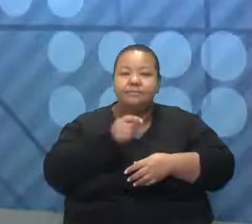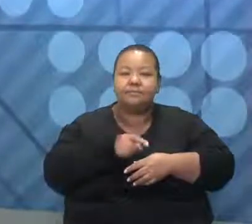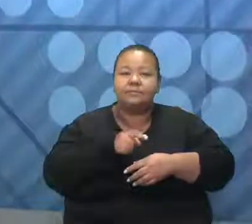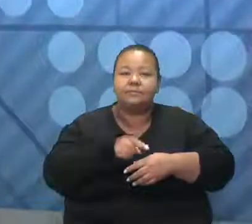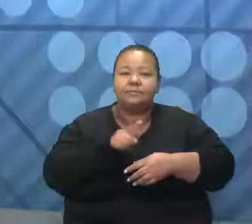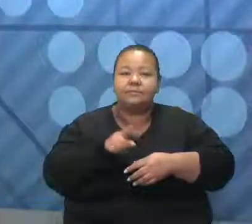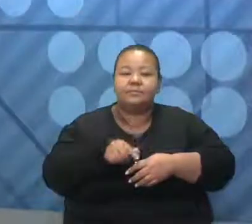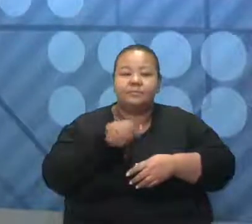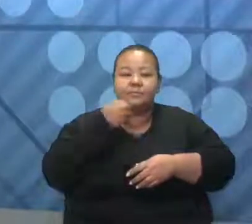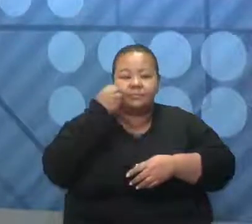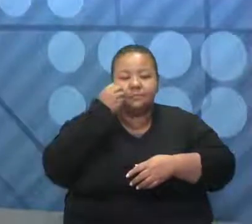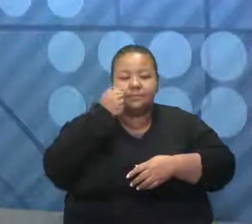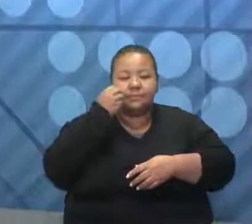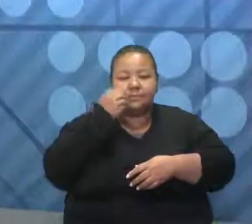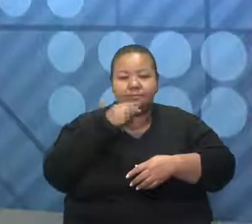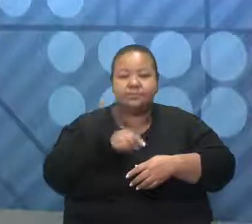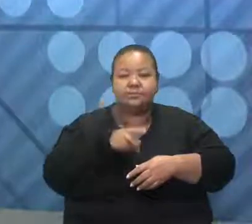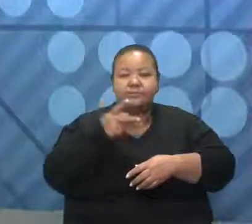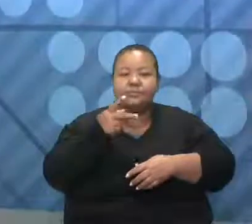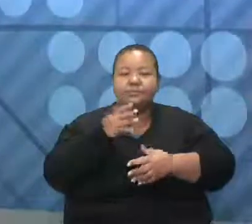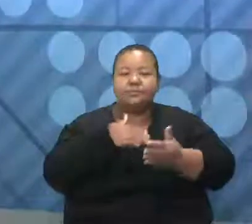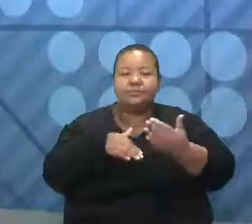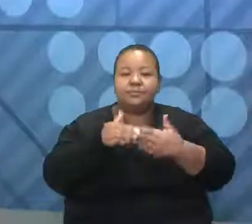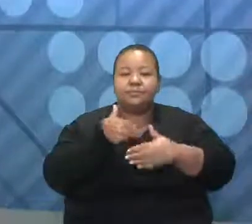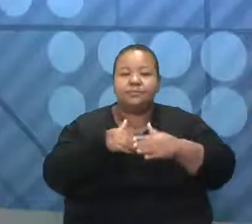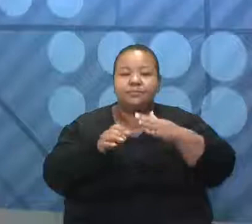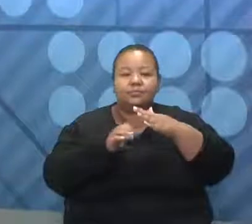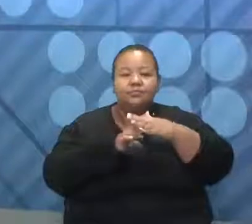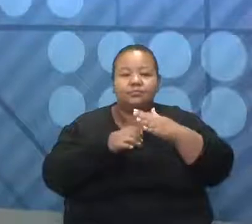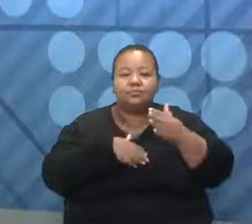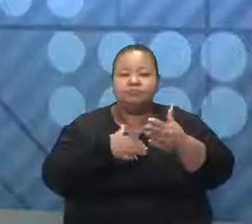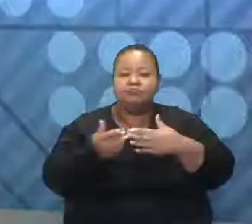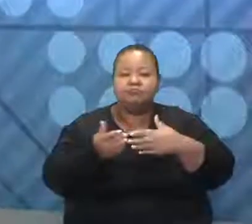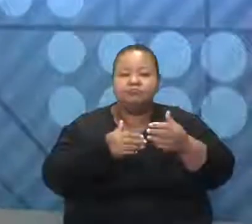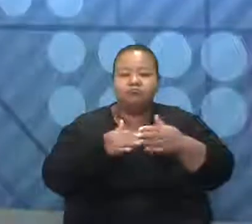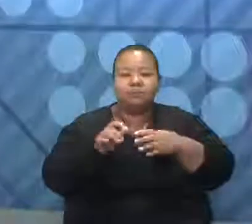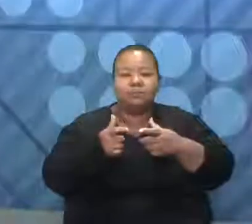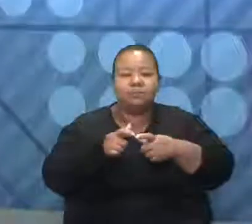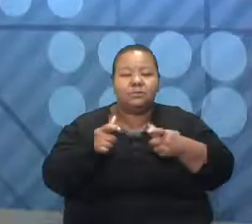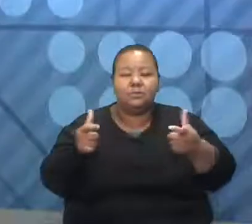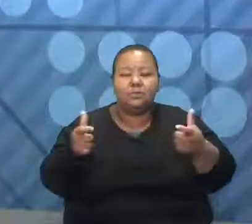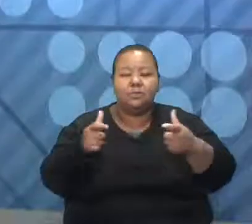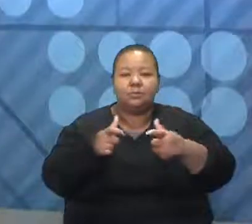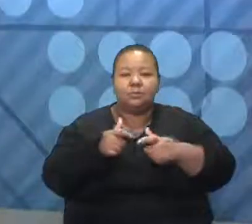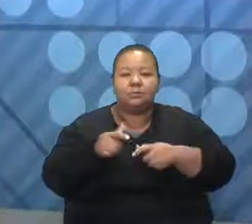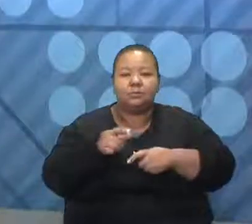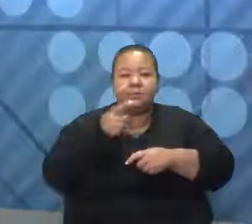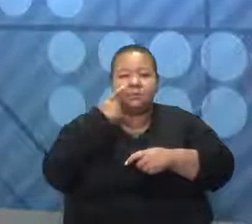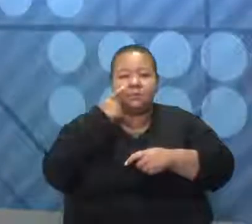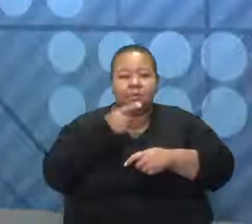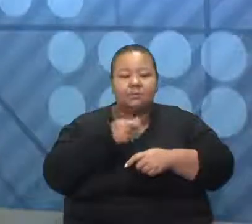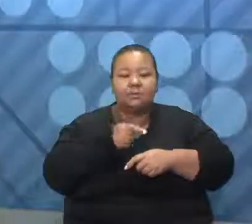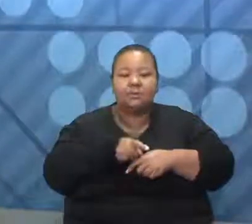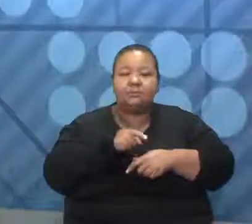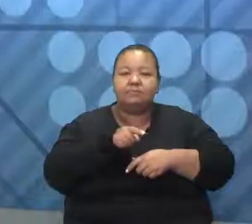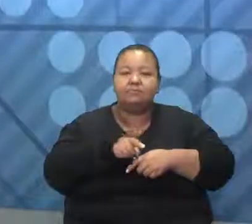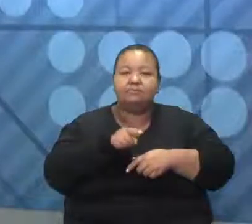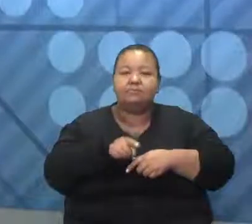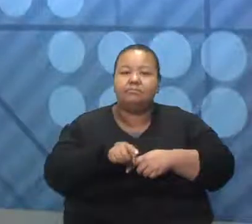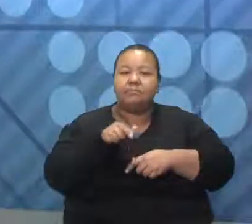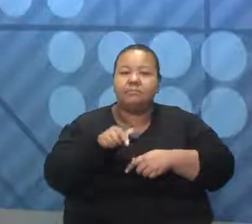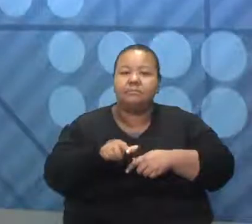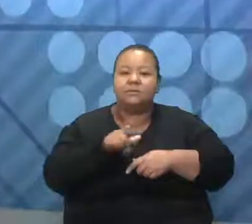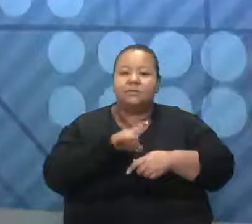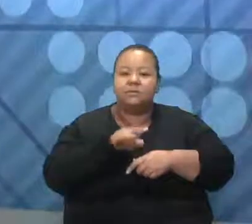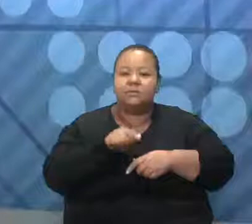excelente simulação para todas as empresas, independente do porte, independente do tamanho, porque a gente ia analisar e falar assim, ó, aqui